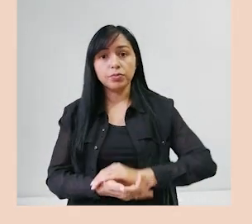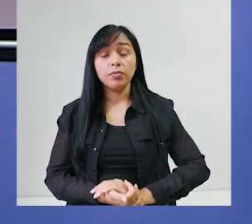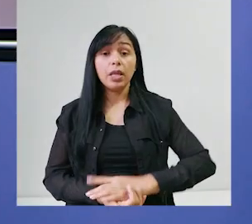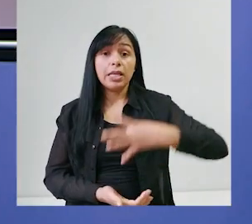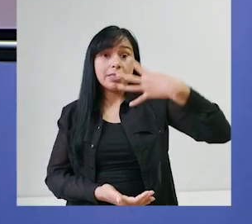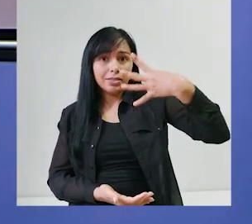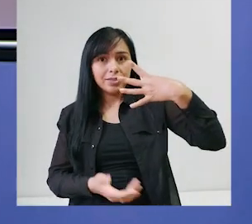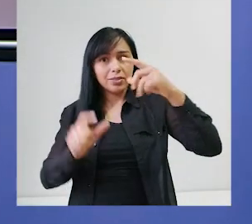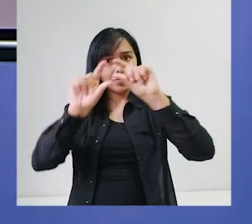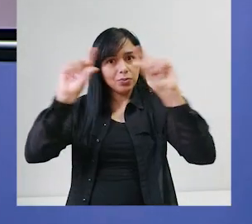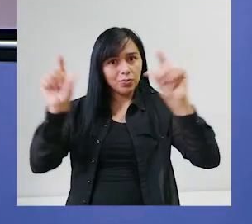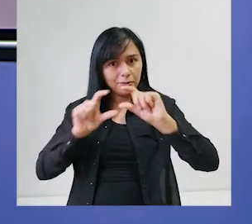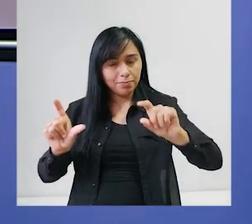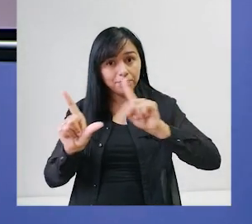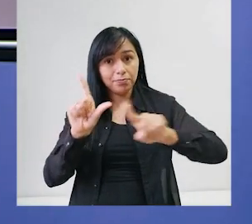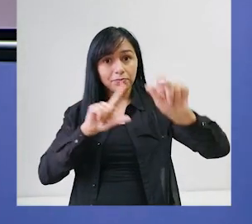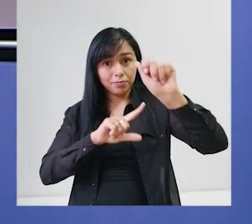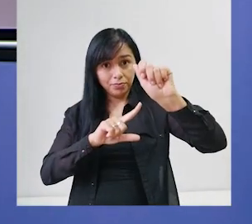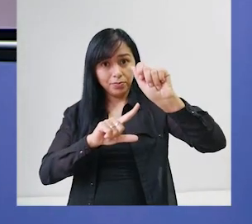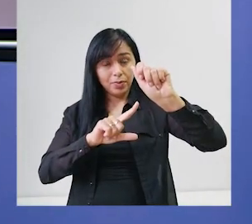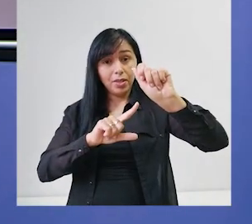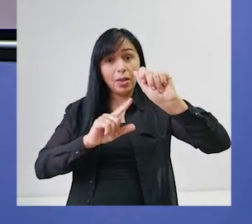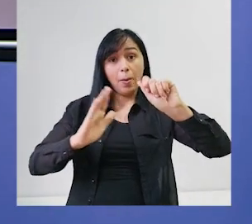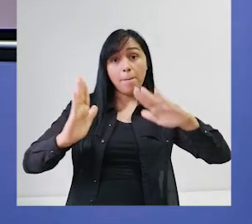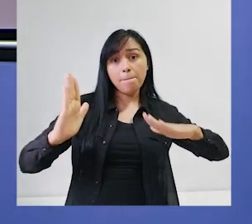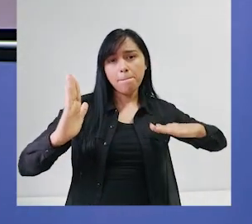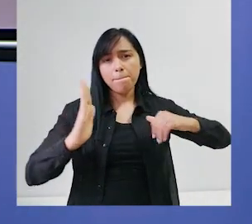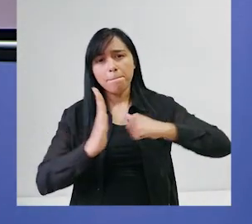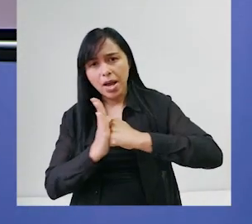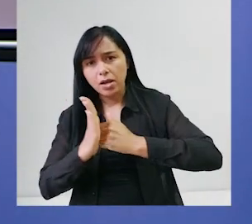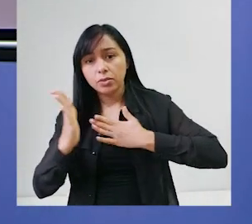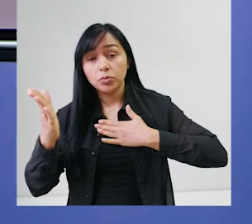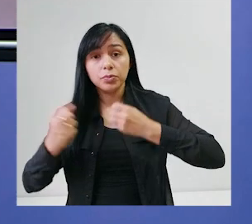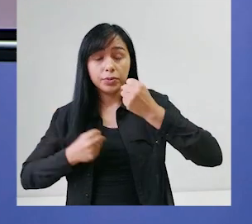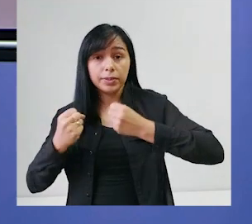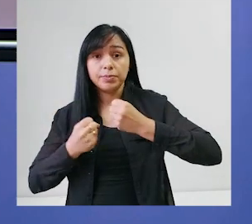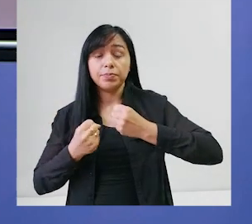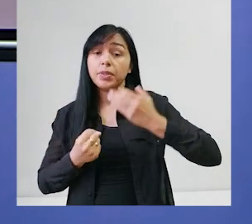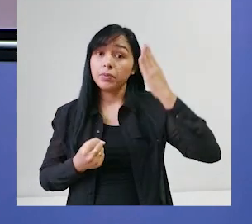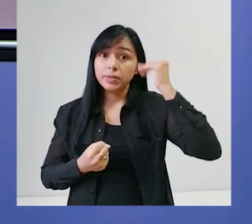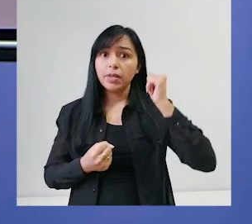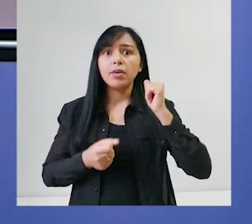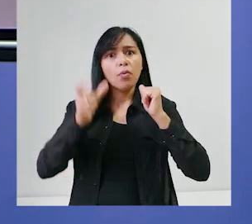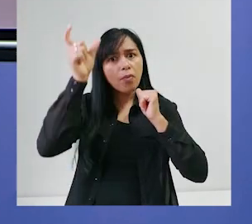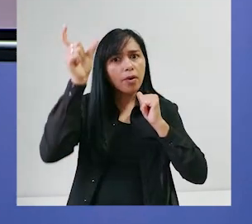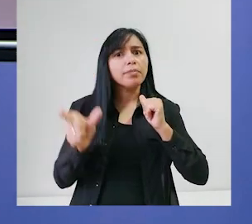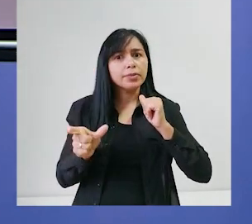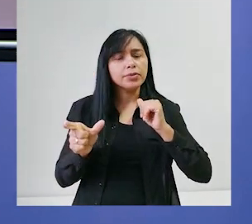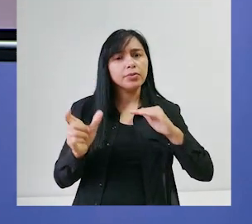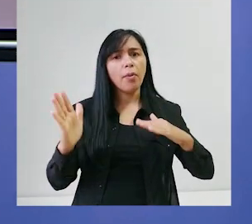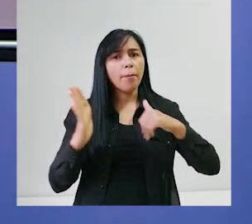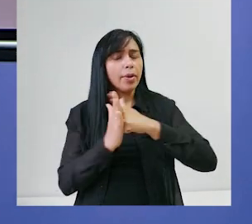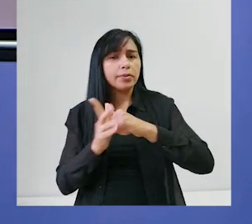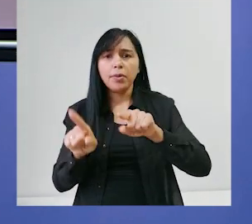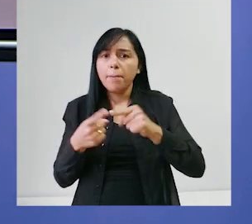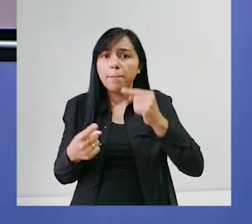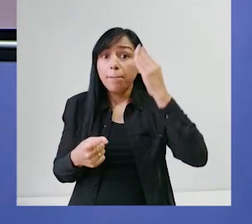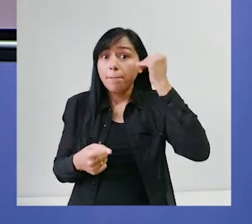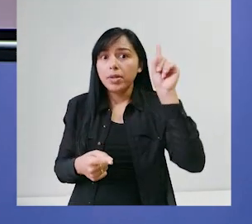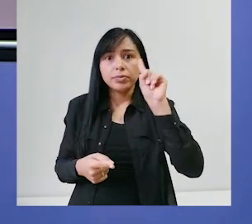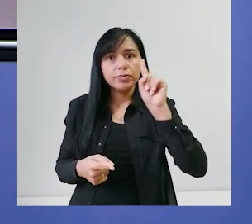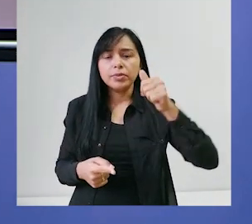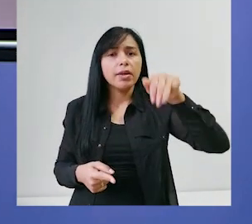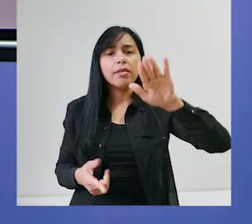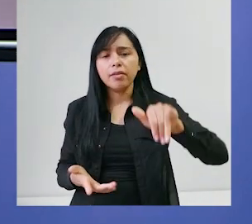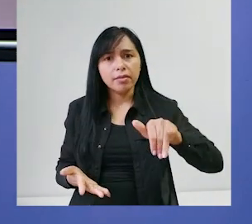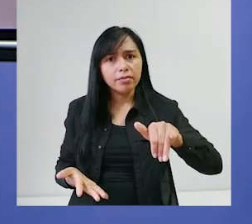na letra A bateram no meu carro alguém praticou uma ação e eu não consigo identificar quem praticou essa ação então